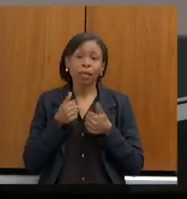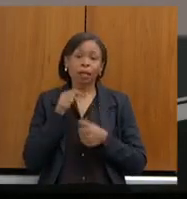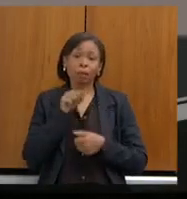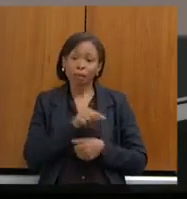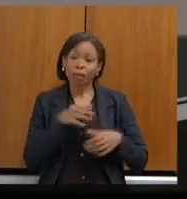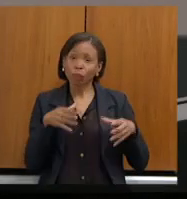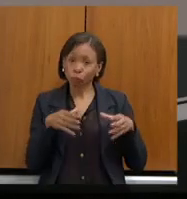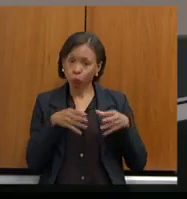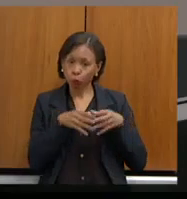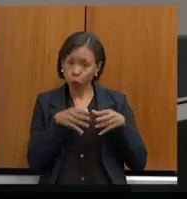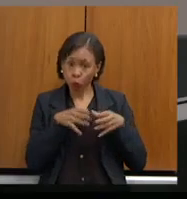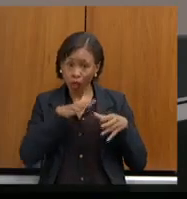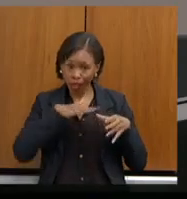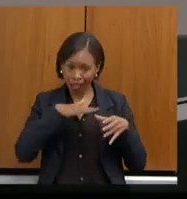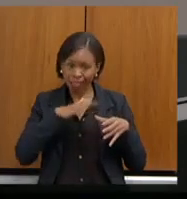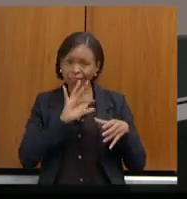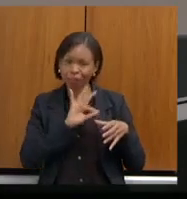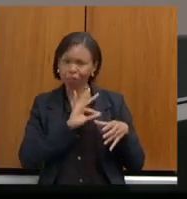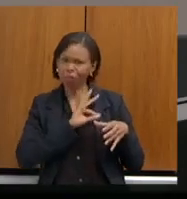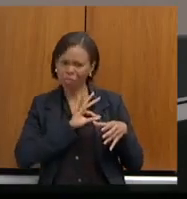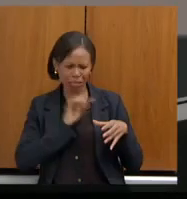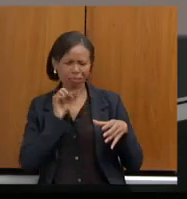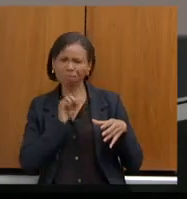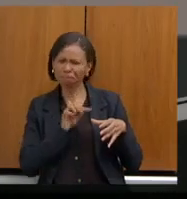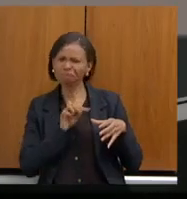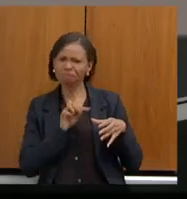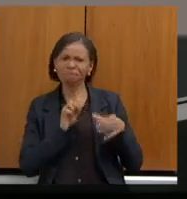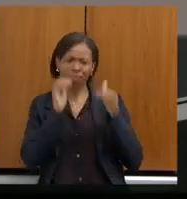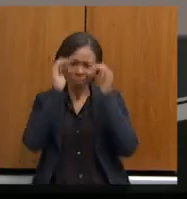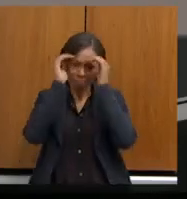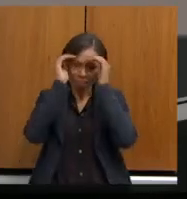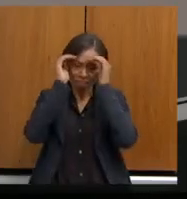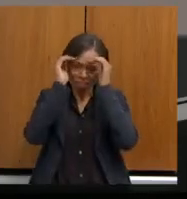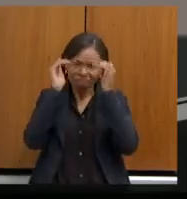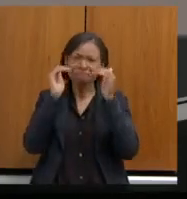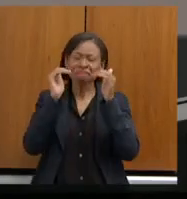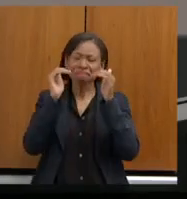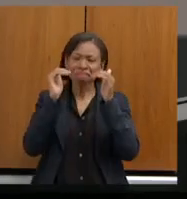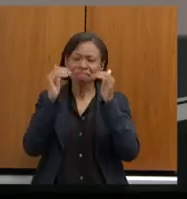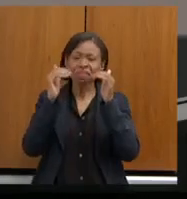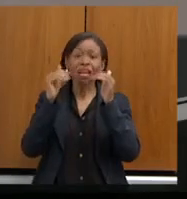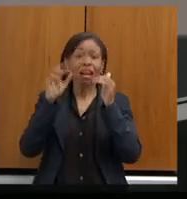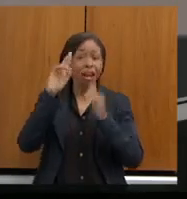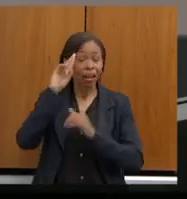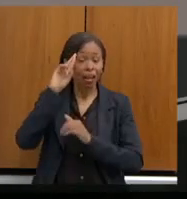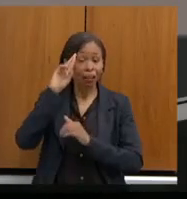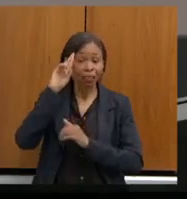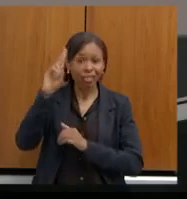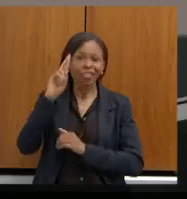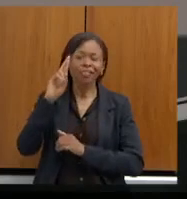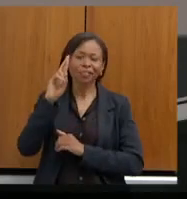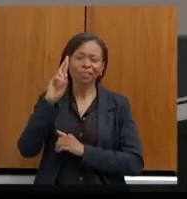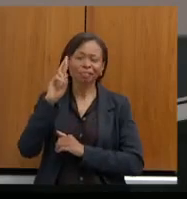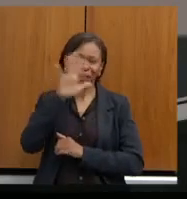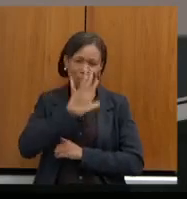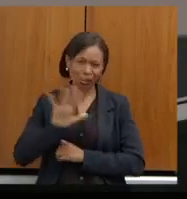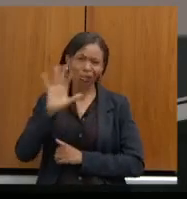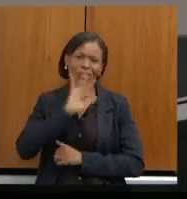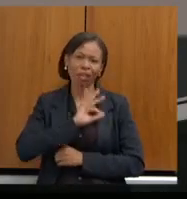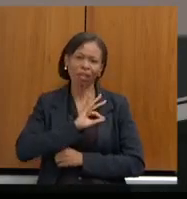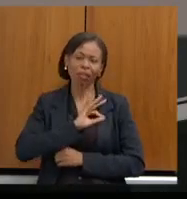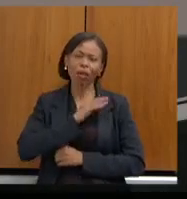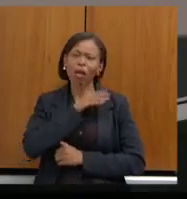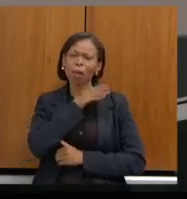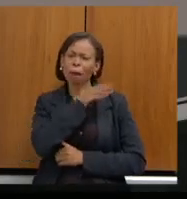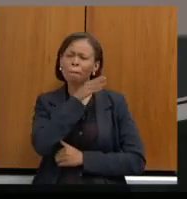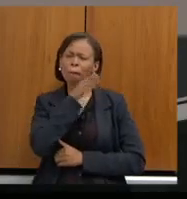polícia ela cumpre muito bem as suas ordens Coronel Rodrigo não teve uma cidade que eu fui deve ter visitado mais de 60